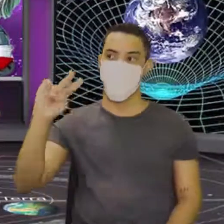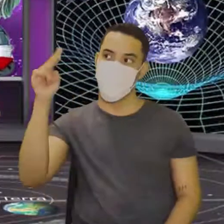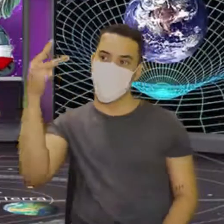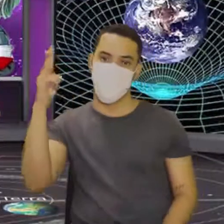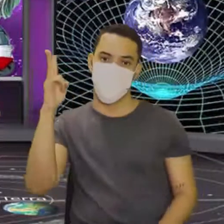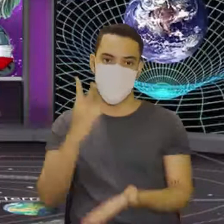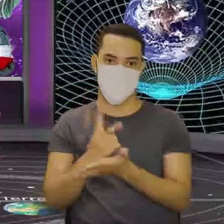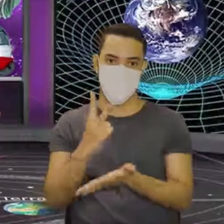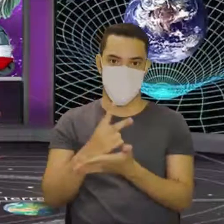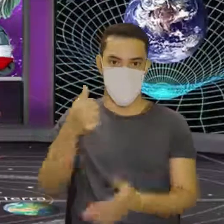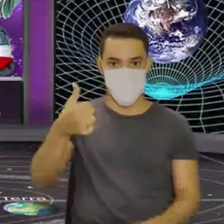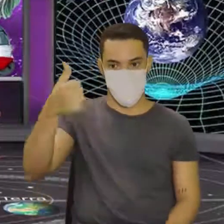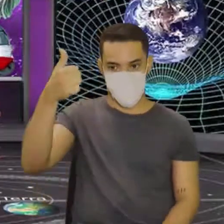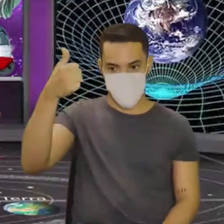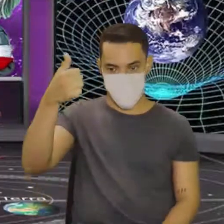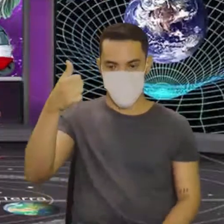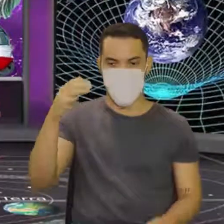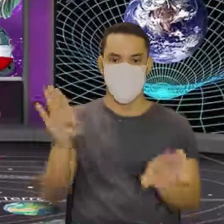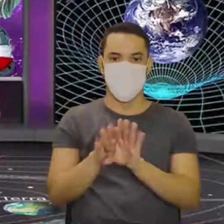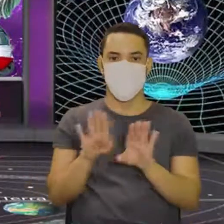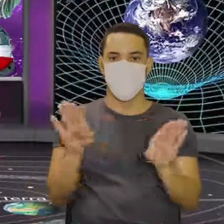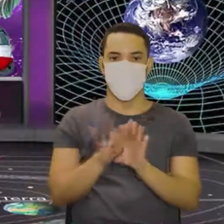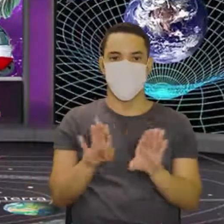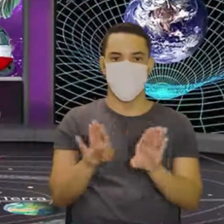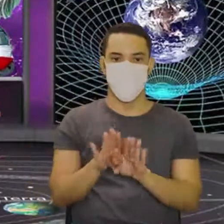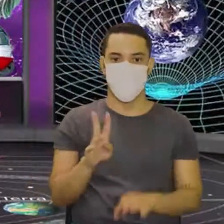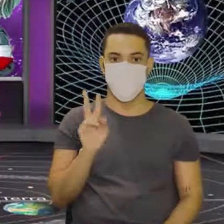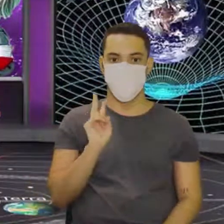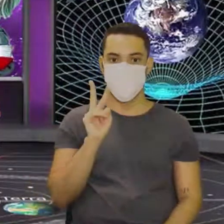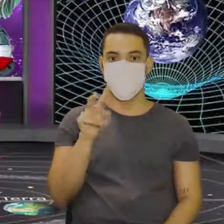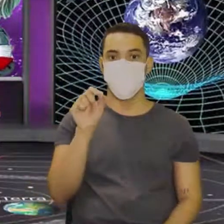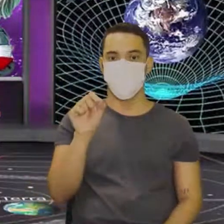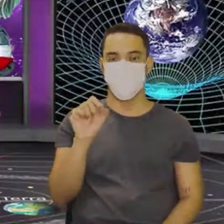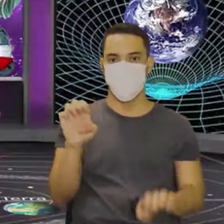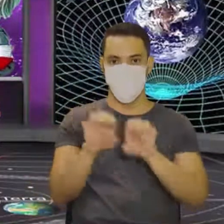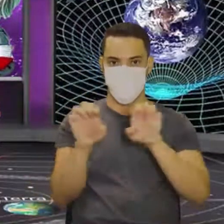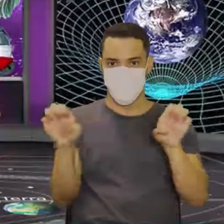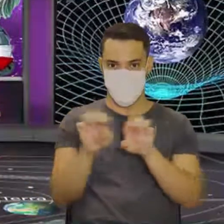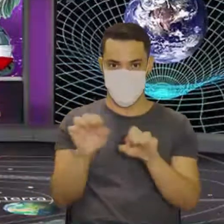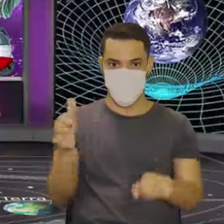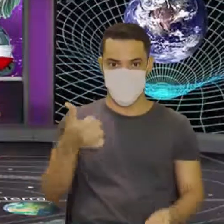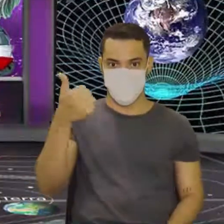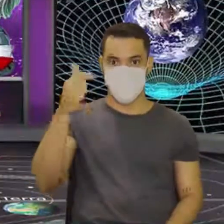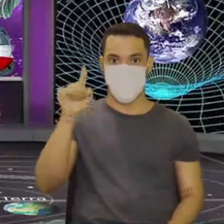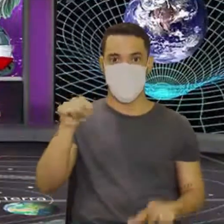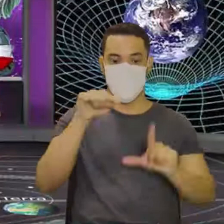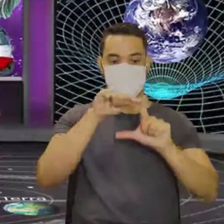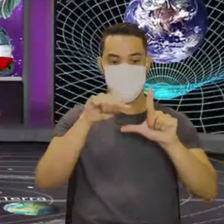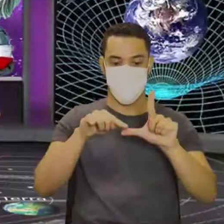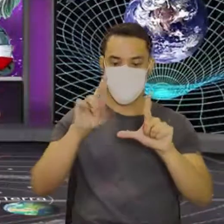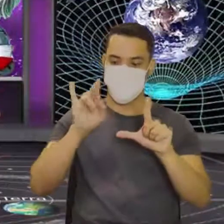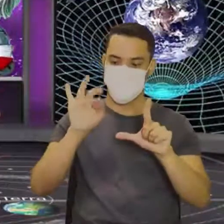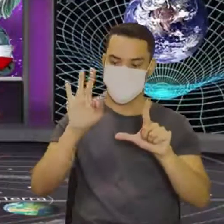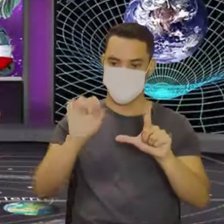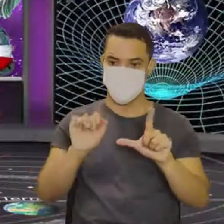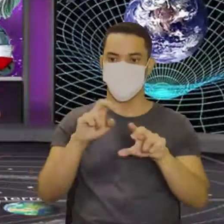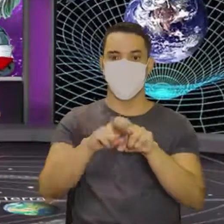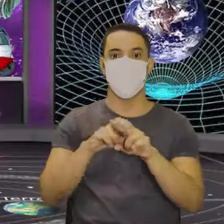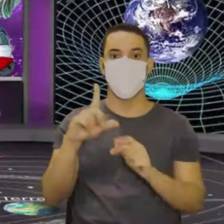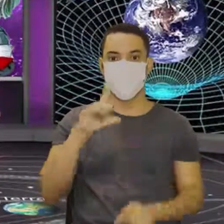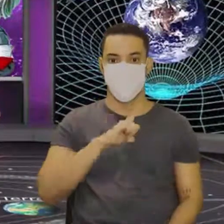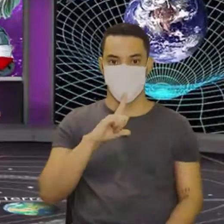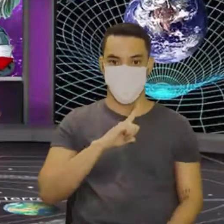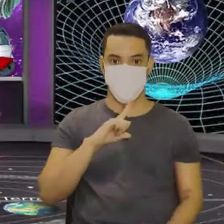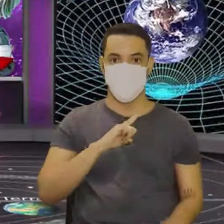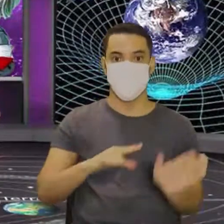corrente, que é 1, e nós vimos que, já que é uma função de primeiro grau, é uma reta. E nesse caso, como eu tenho lá o